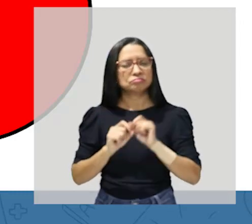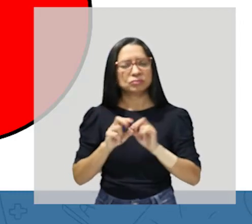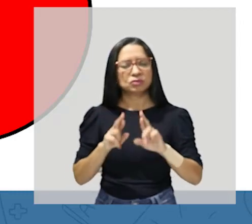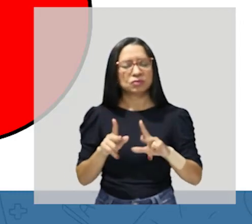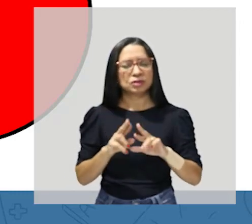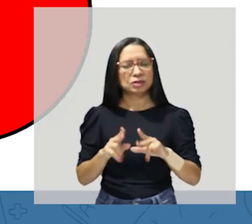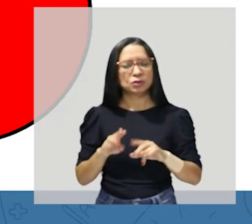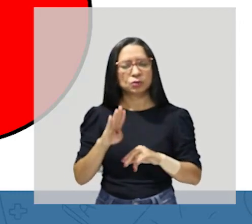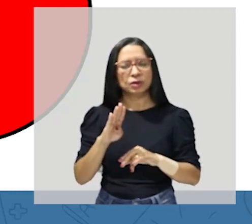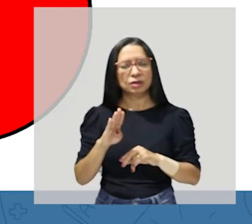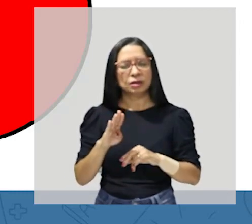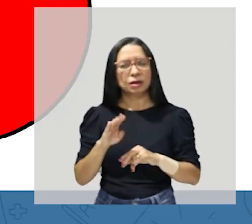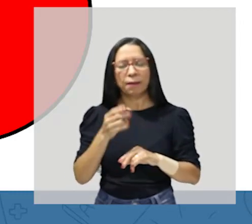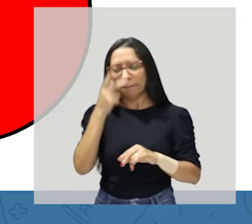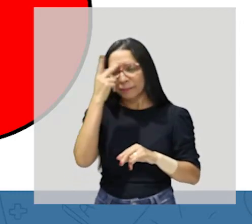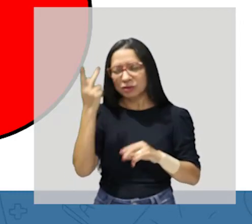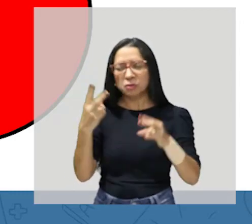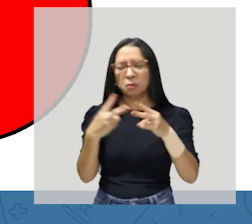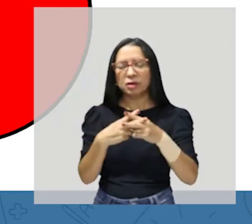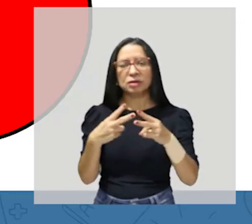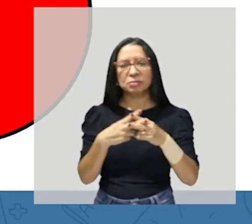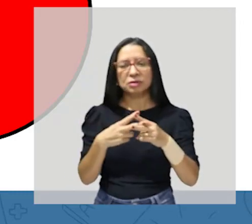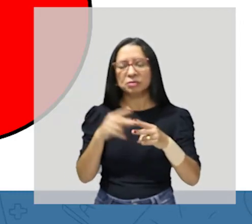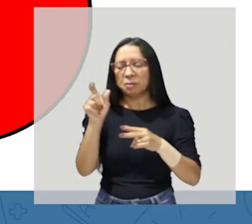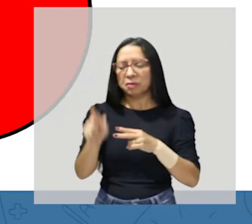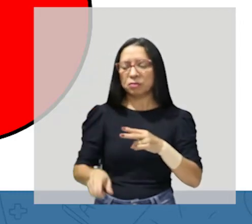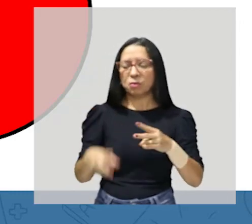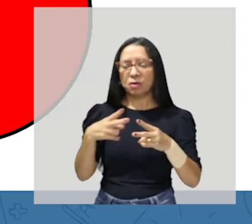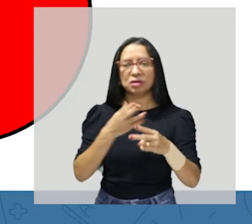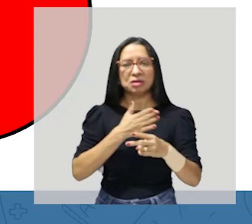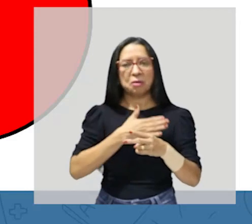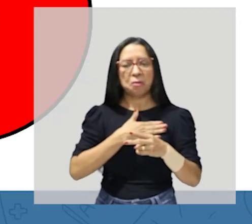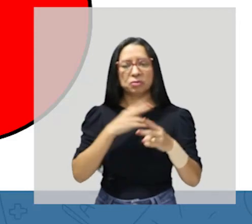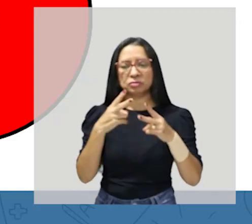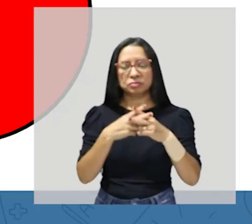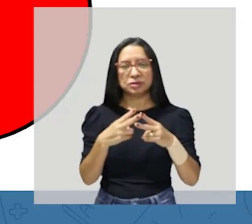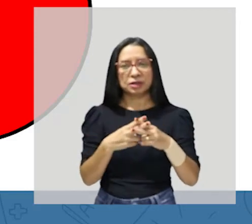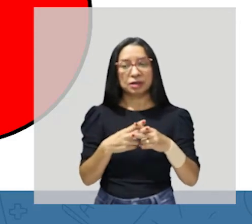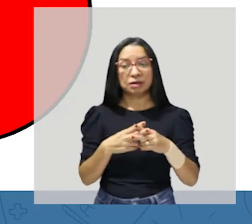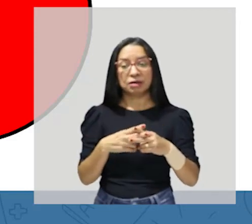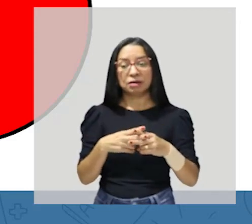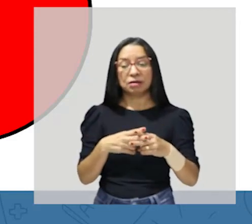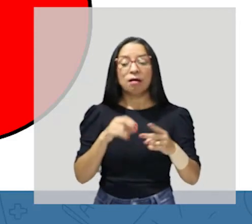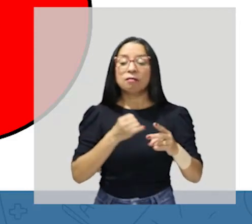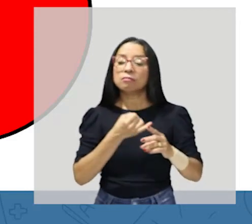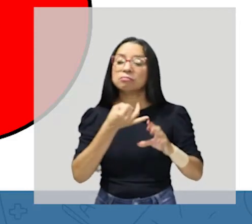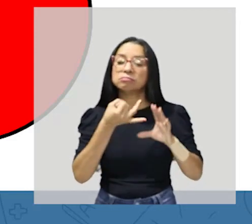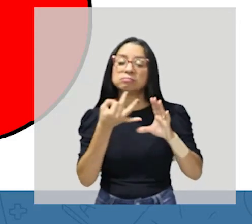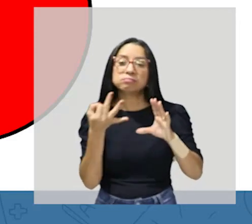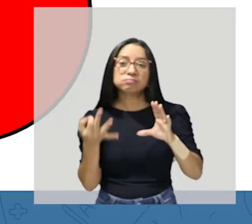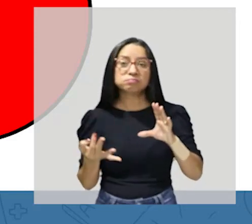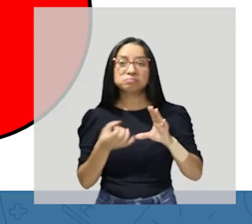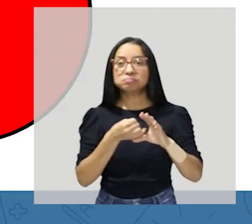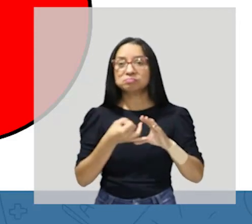briga? O que é o indivíduo briguento? O é indivíduo que é brigão? Quais são as características desse indivíduo?